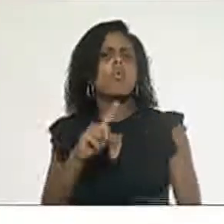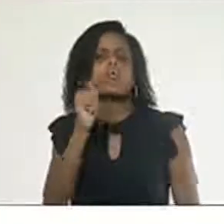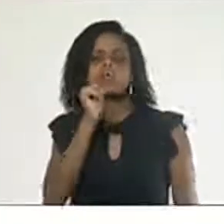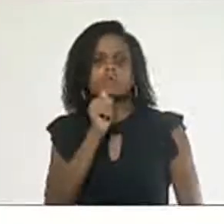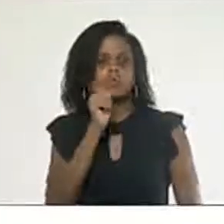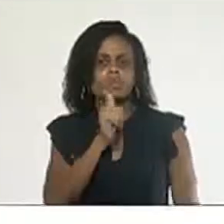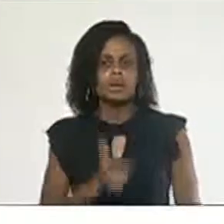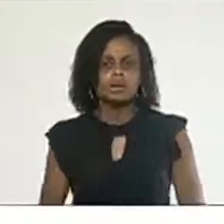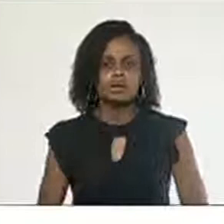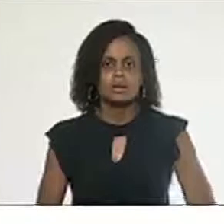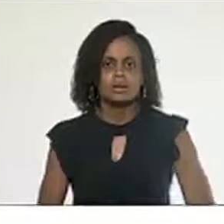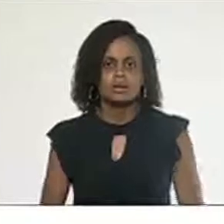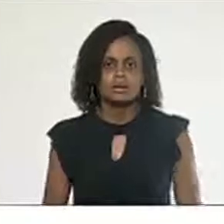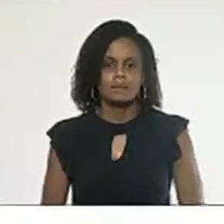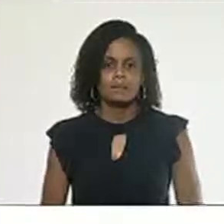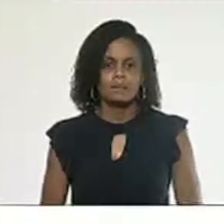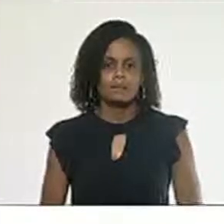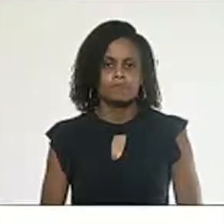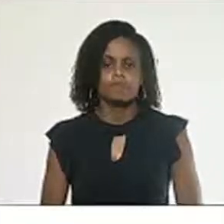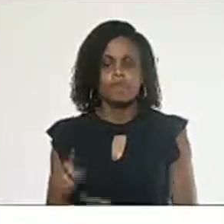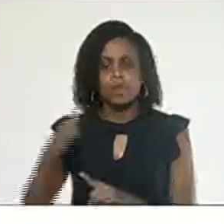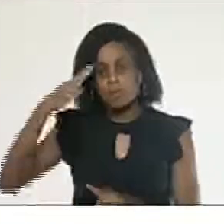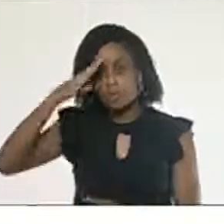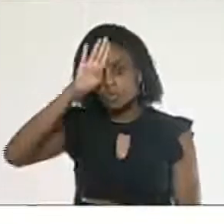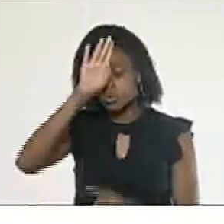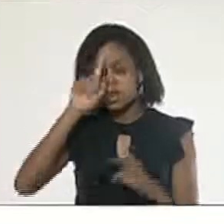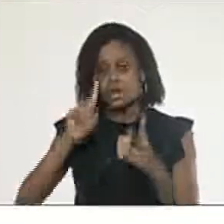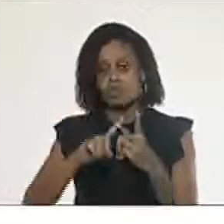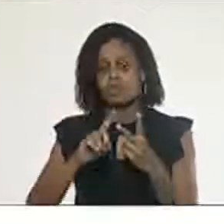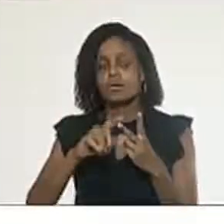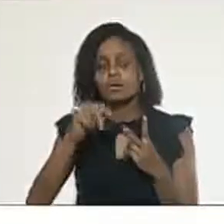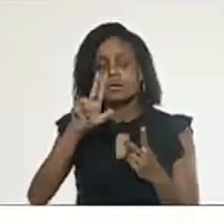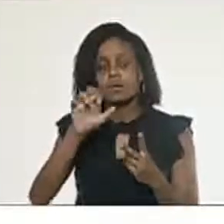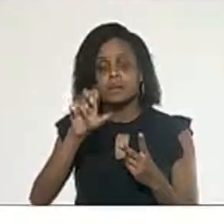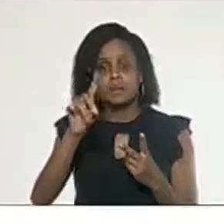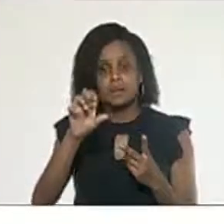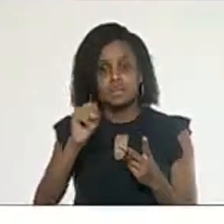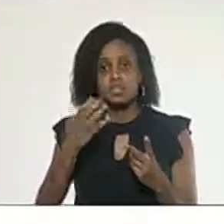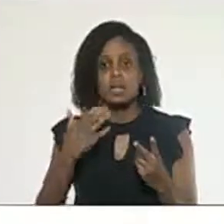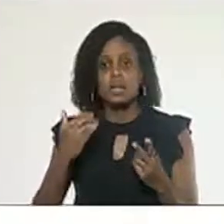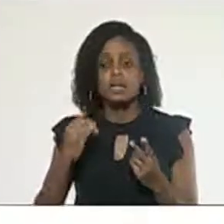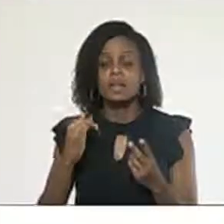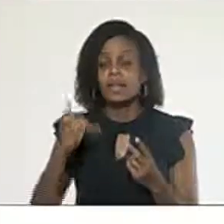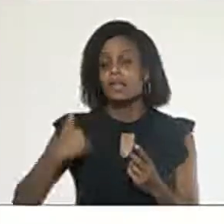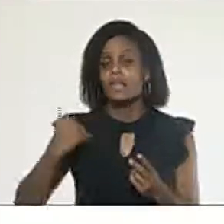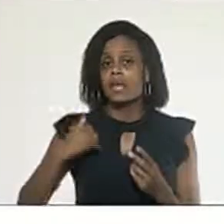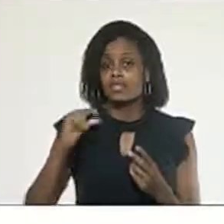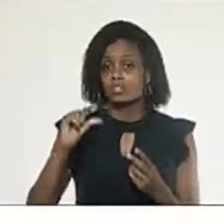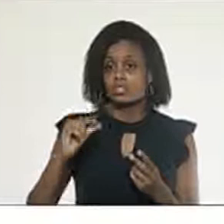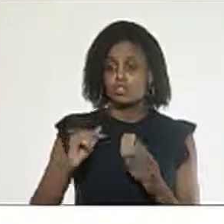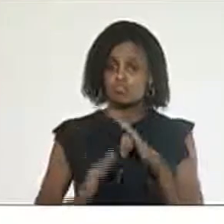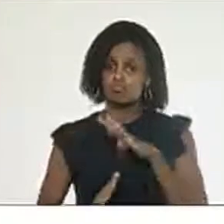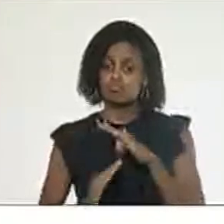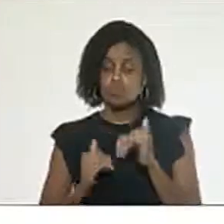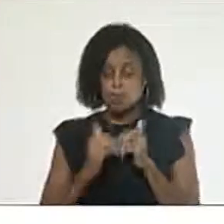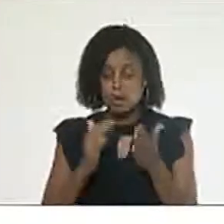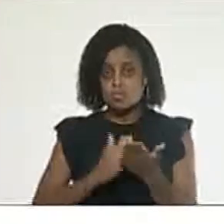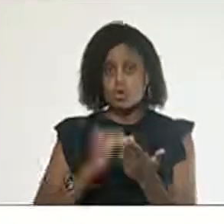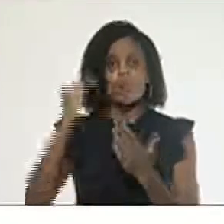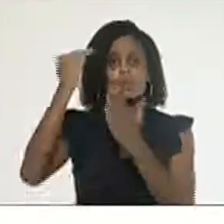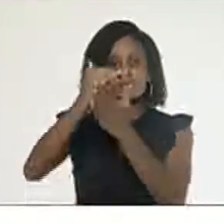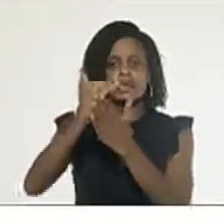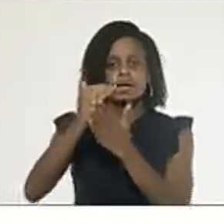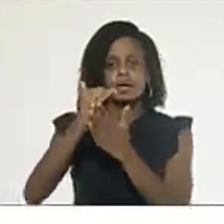com dados. Bolsonaro e o Guedes querem elevar a idade mínima para a aposentadoria das mulheres no